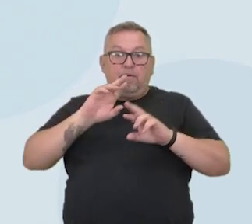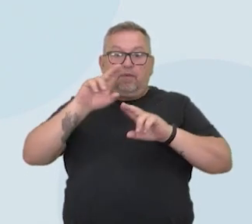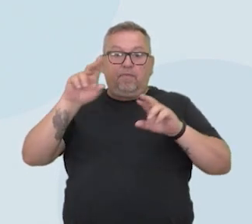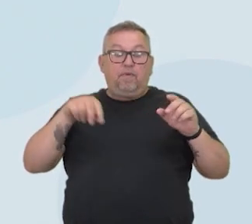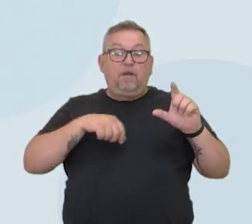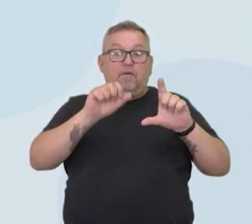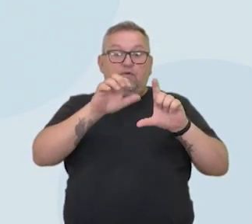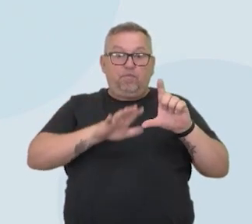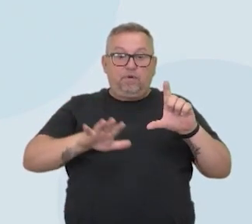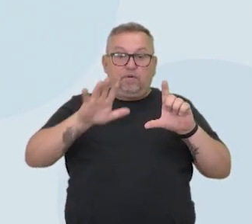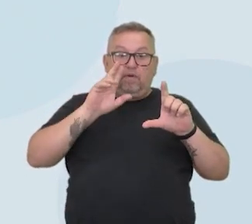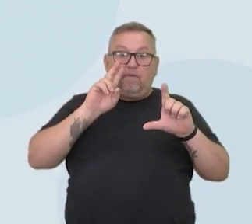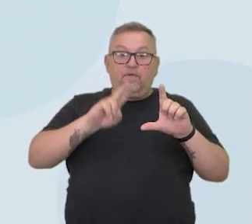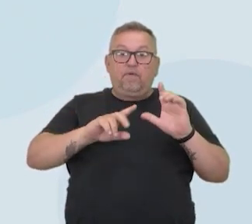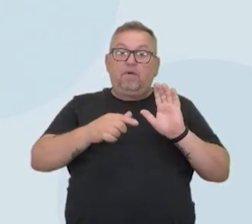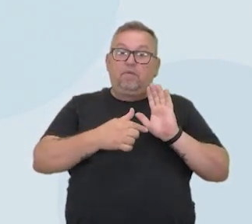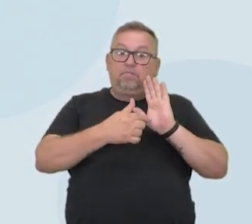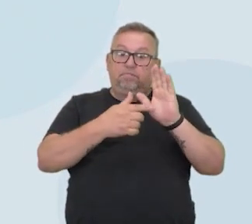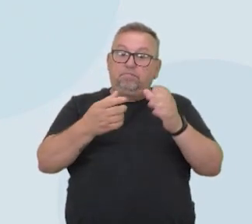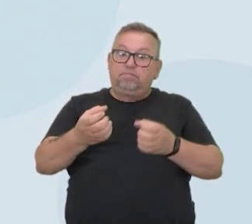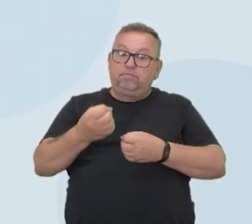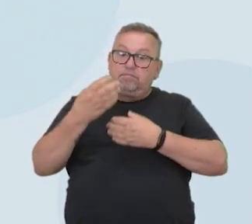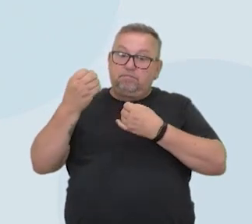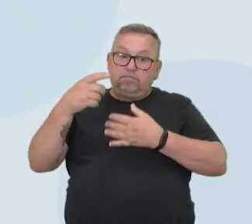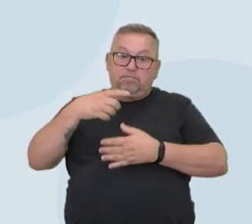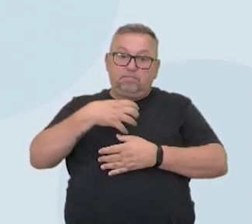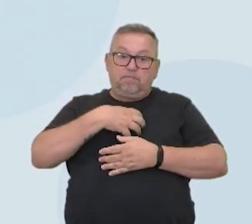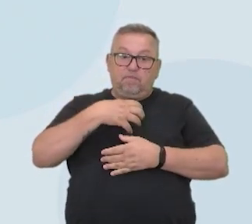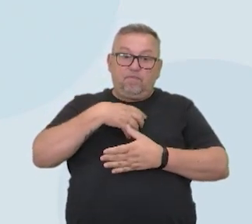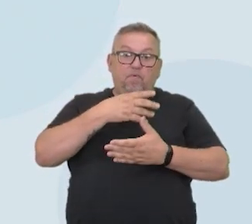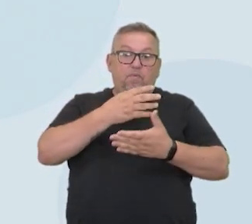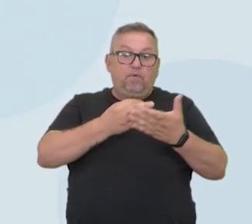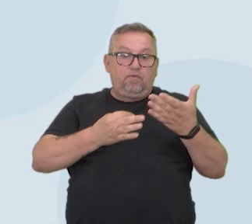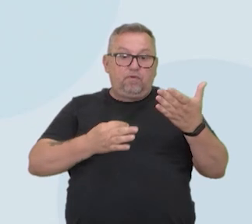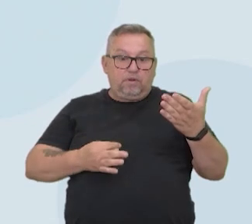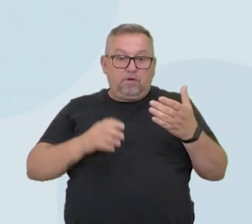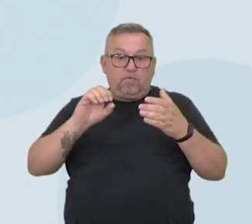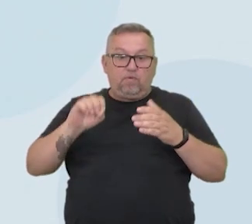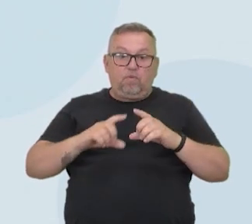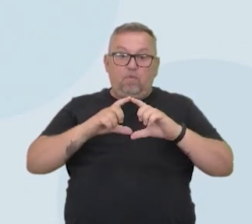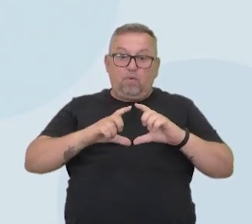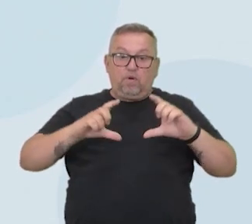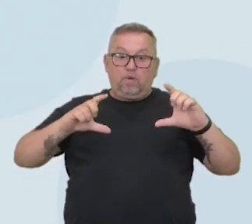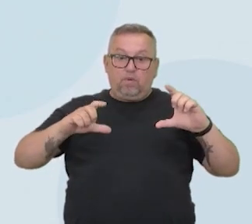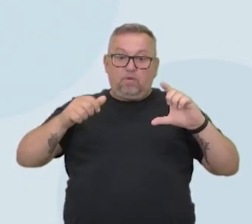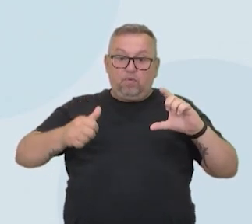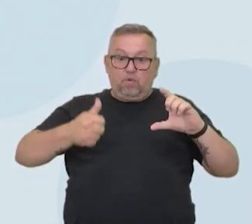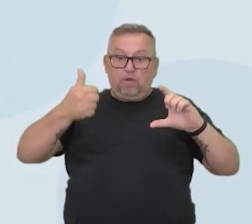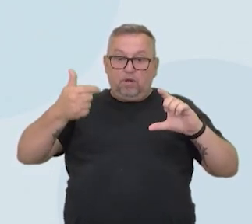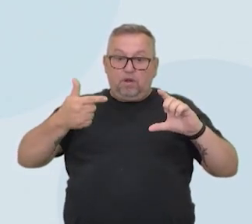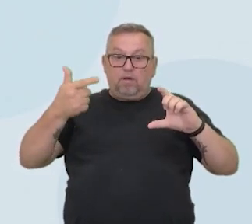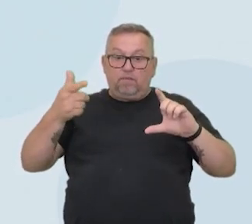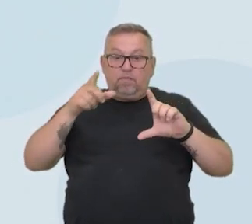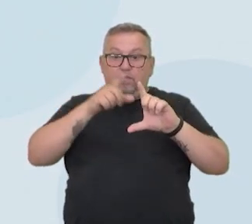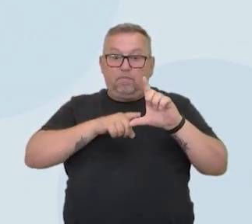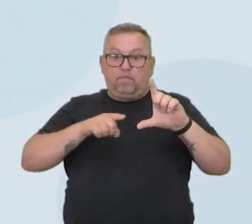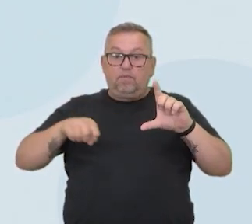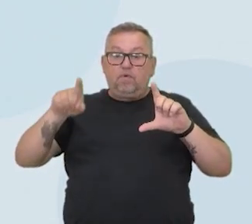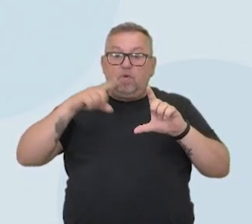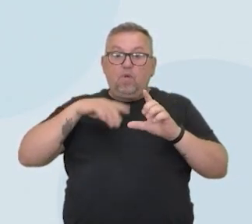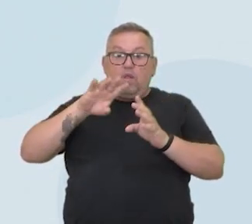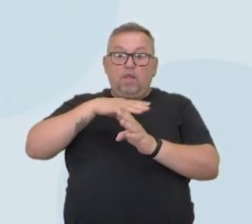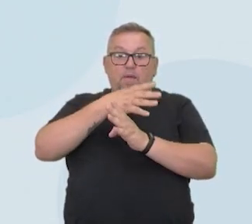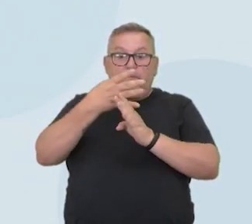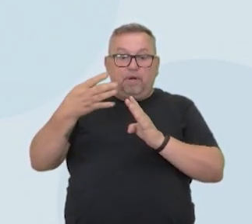mídias, considerando a apresentação dos dados, tanto na forma de texto como em equações, gráficos ou